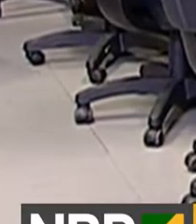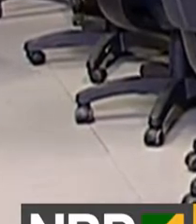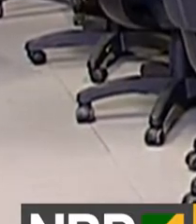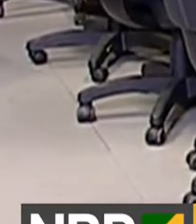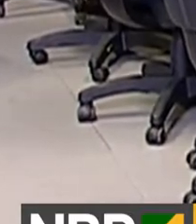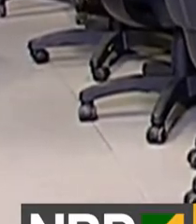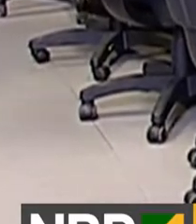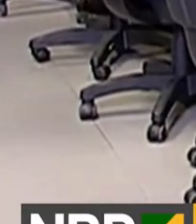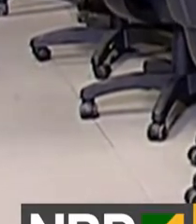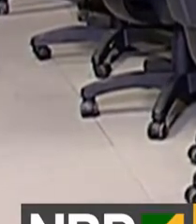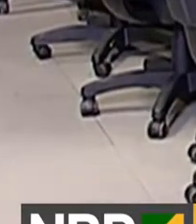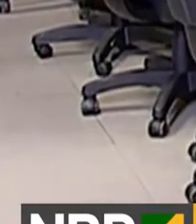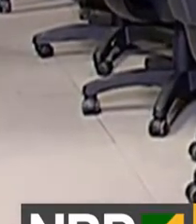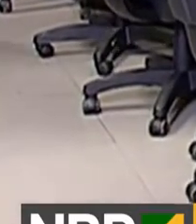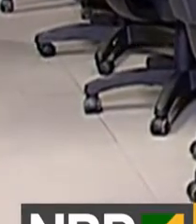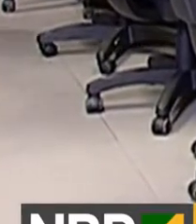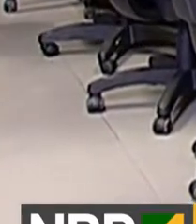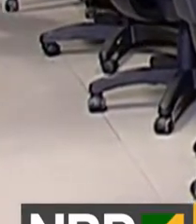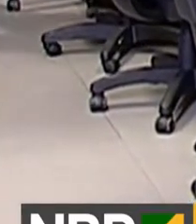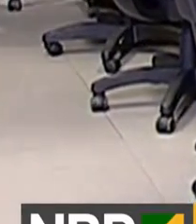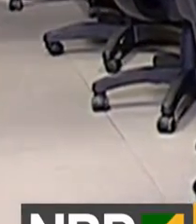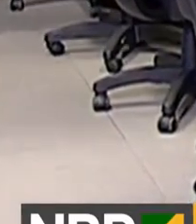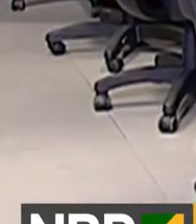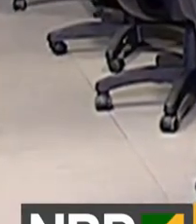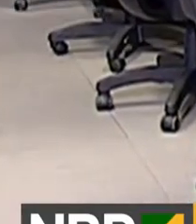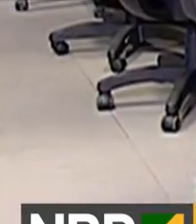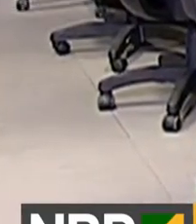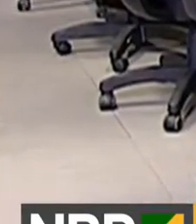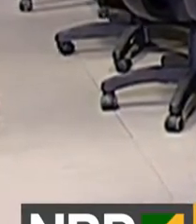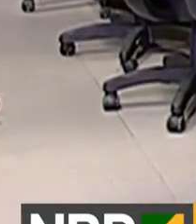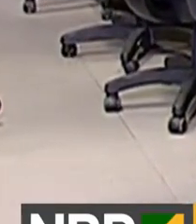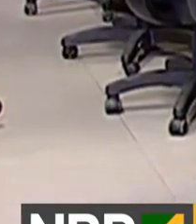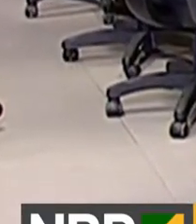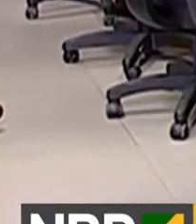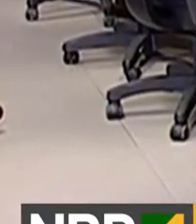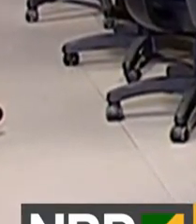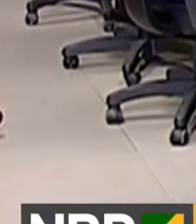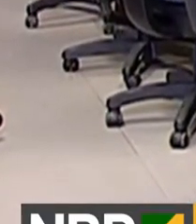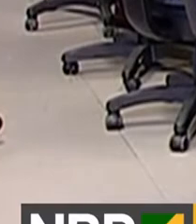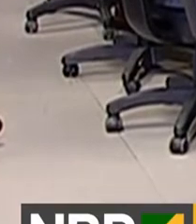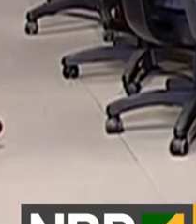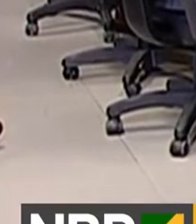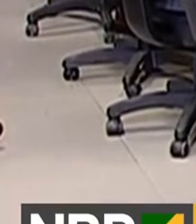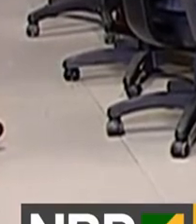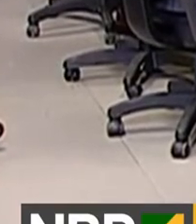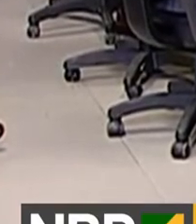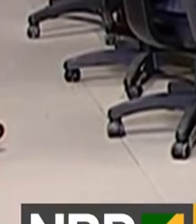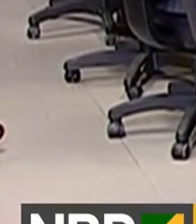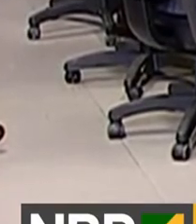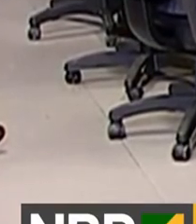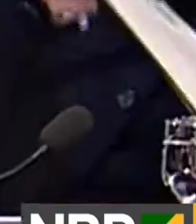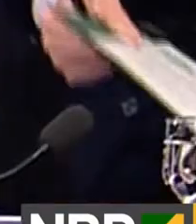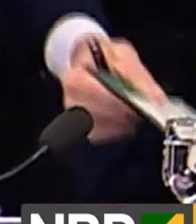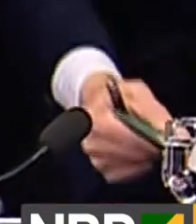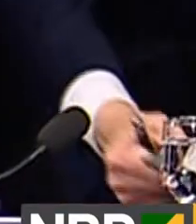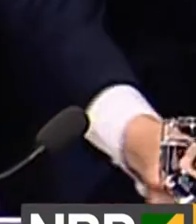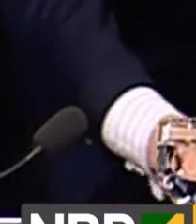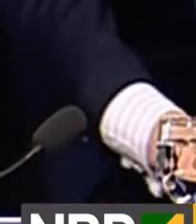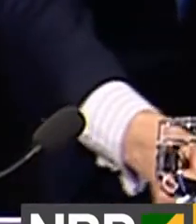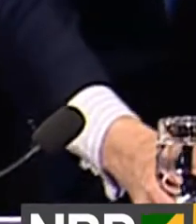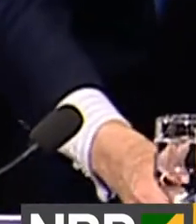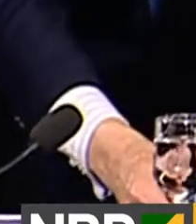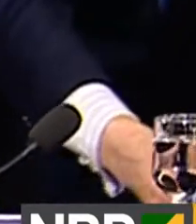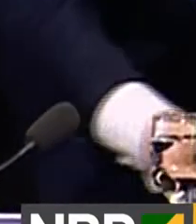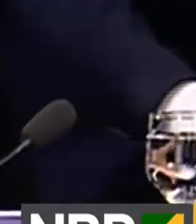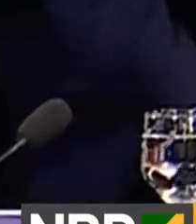Neste momento, o presidente da República, Michel Temer, assina o decreto que declara dia de ponto facultativo nos órgãos